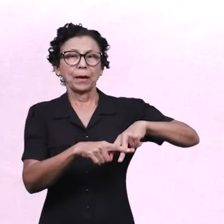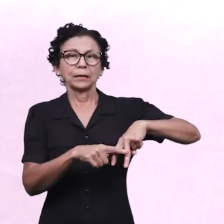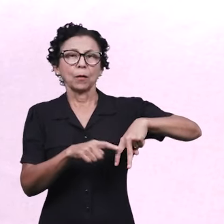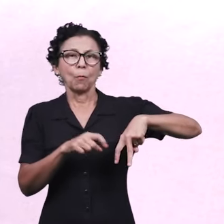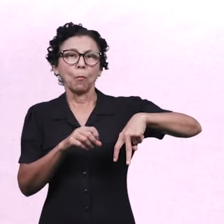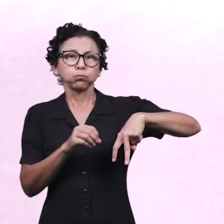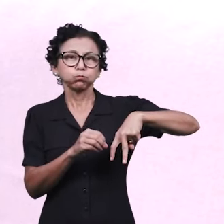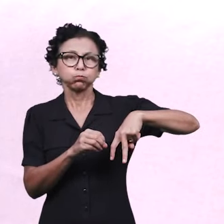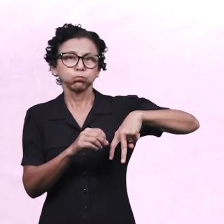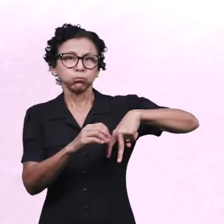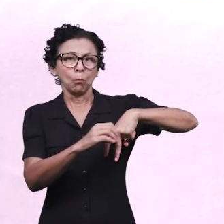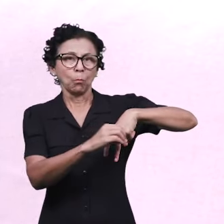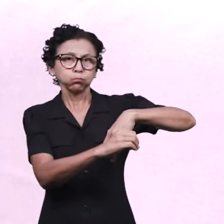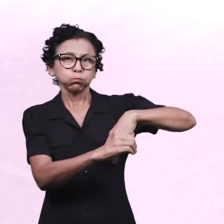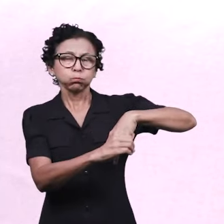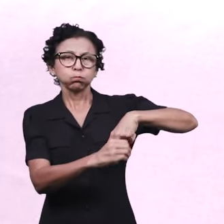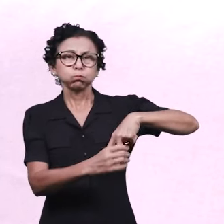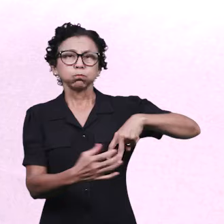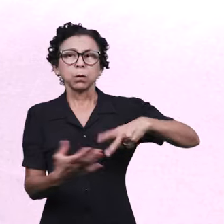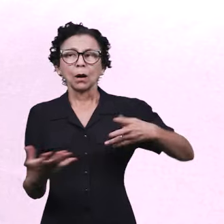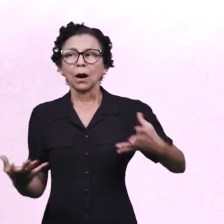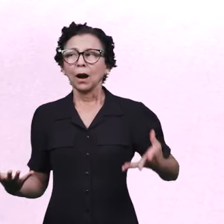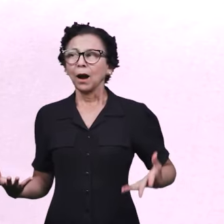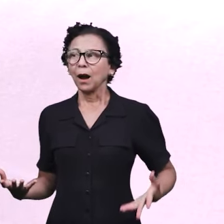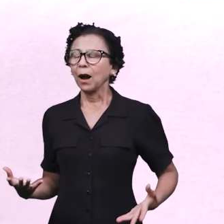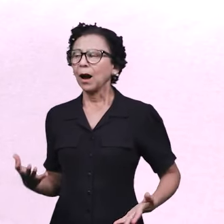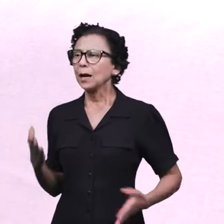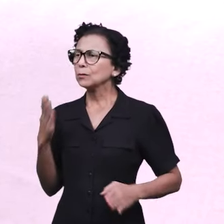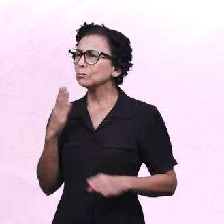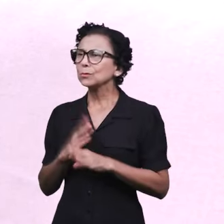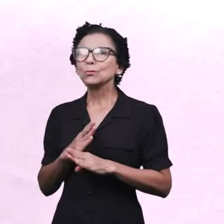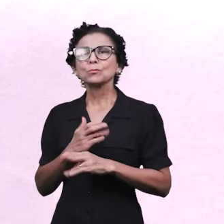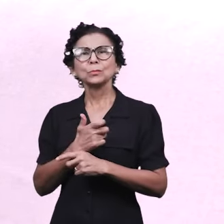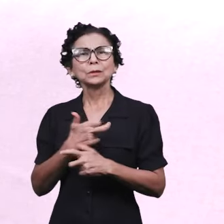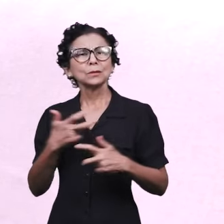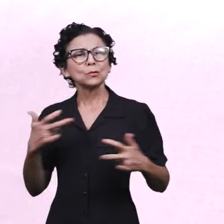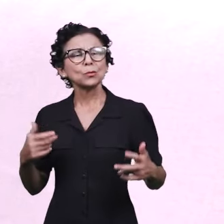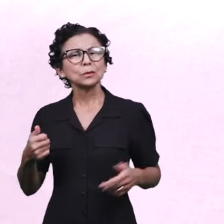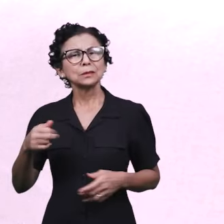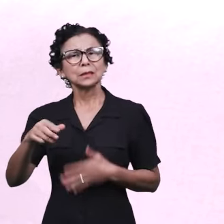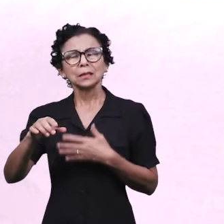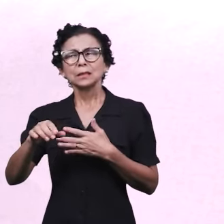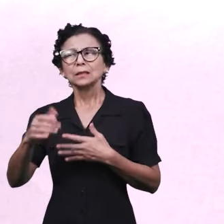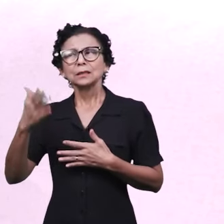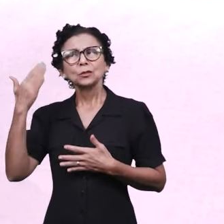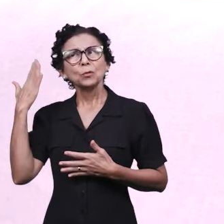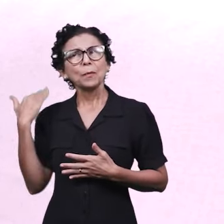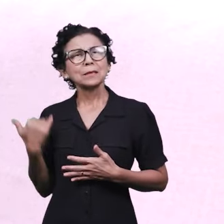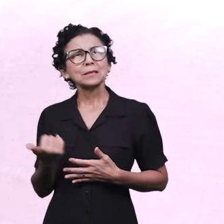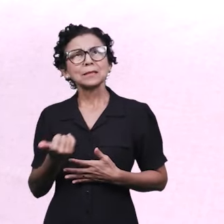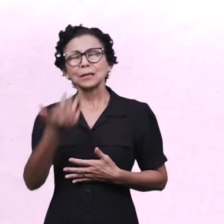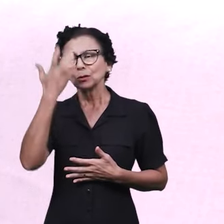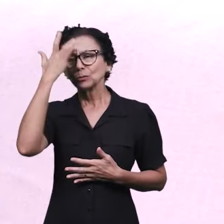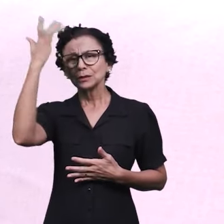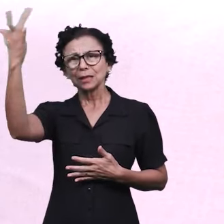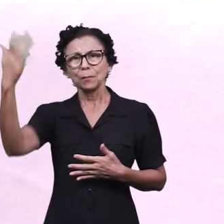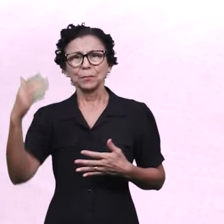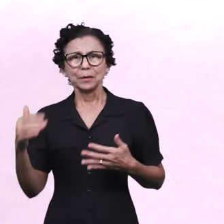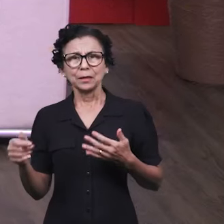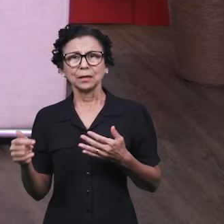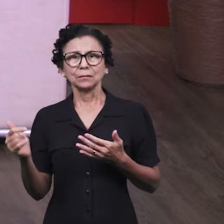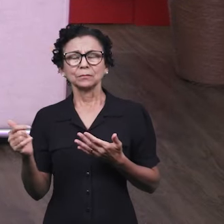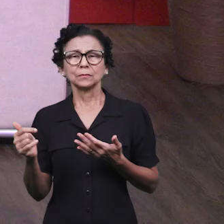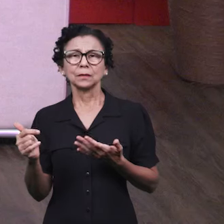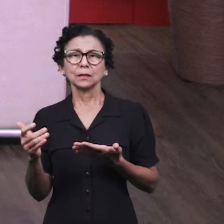a partir daí quando eu recebi esse diagnóstico por que que eu tinha tanta dificuldade para perder peso em algumas regiões do corpo